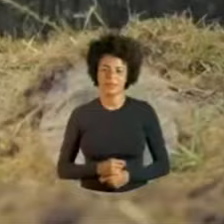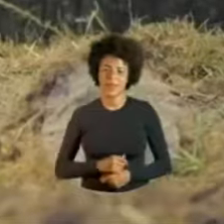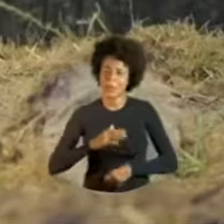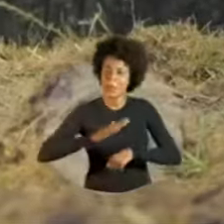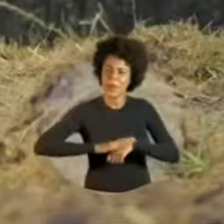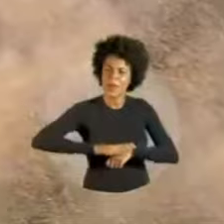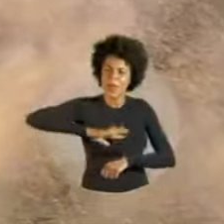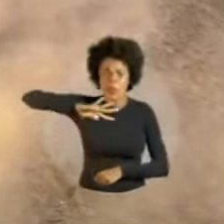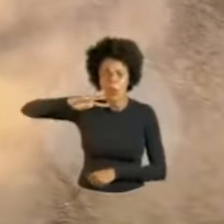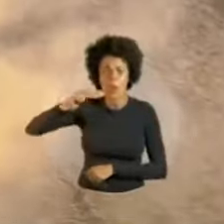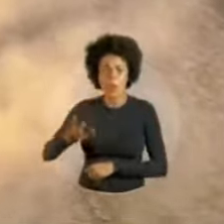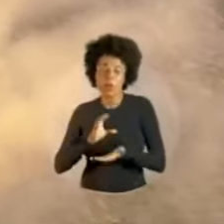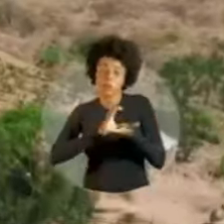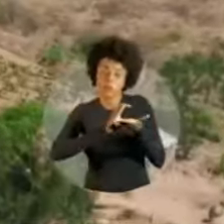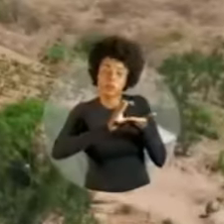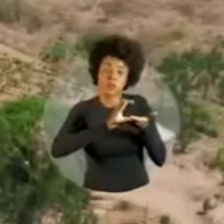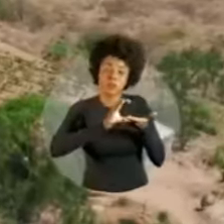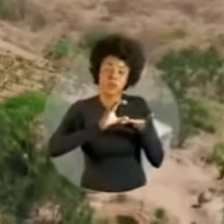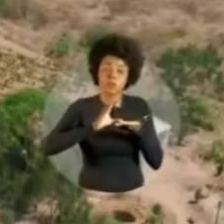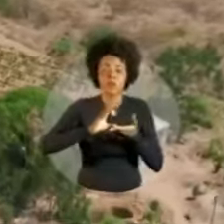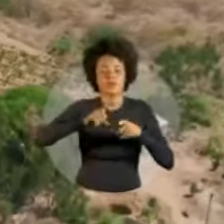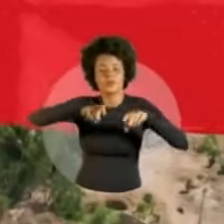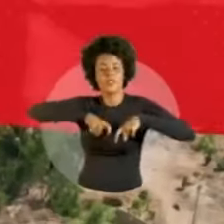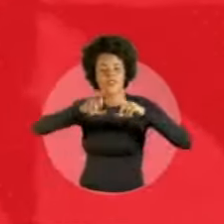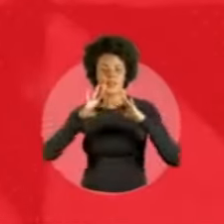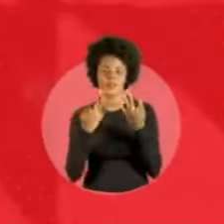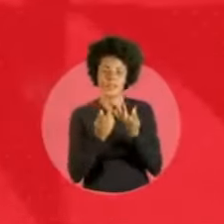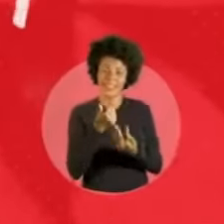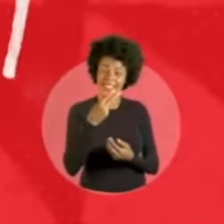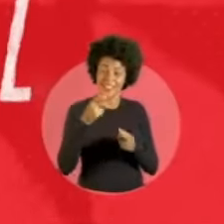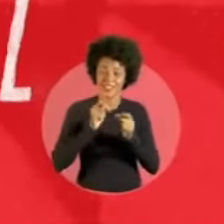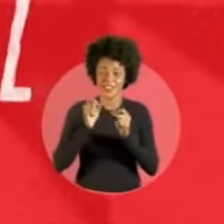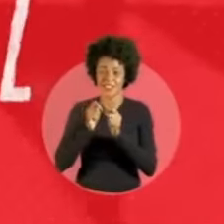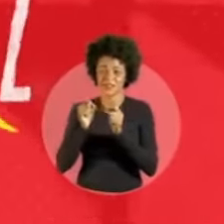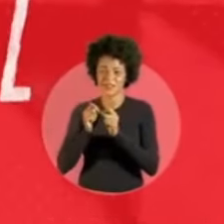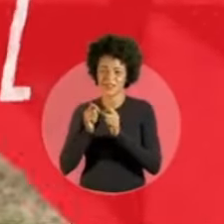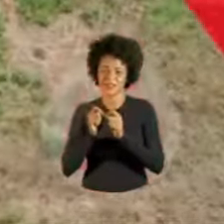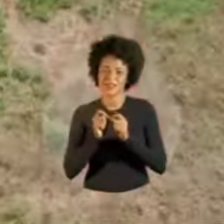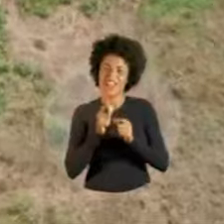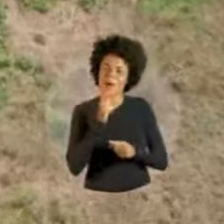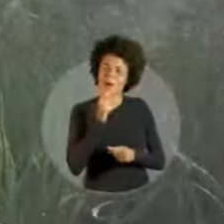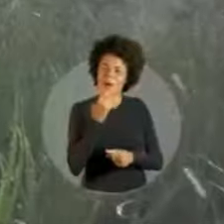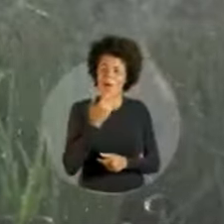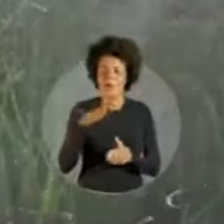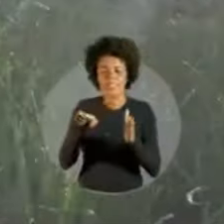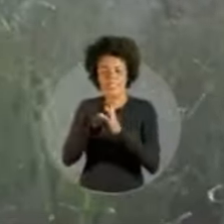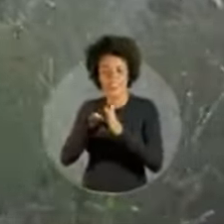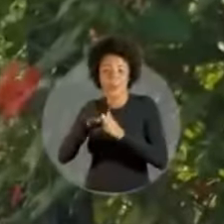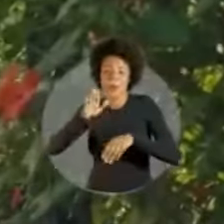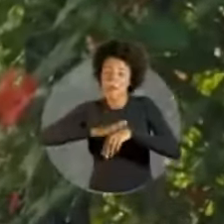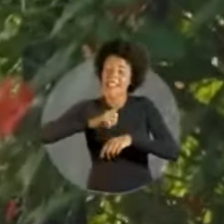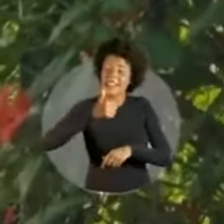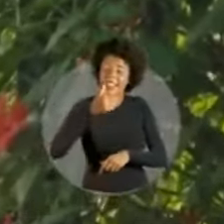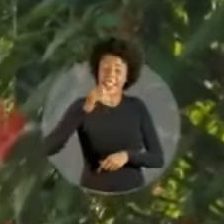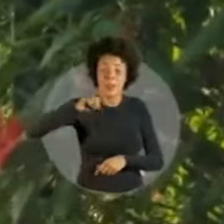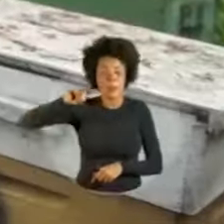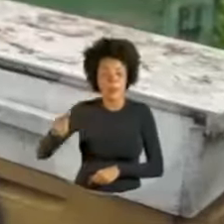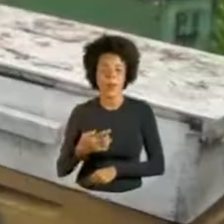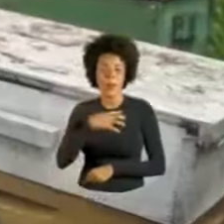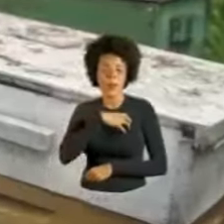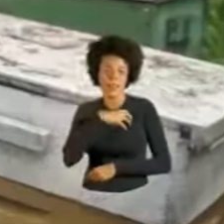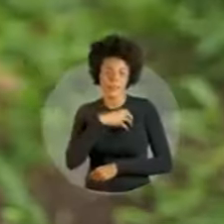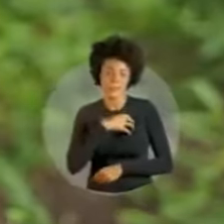Mais de 4 bilhões de reais investidos na agricultura familiar. Foi o 13 que fez. Água boa chegando para mais de 10 milhões de